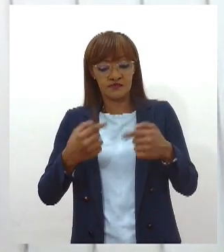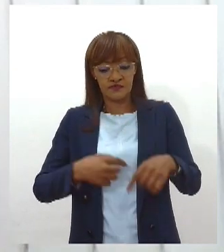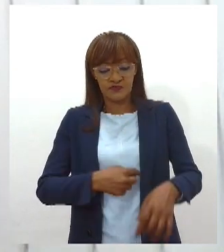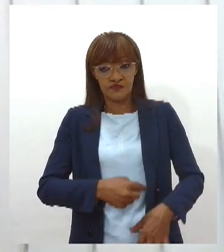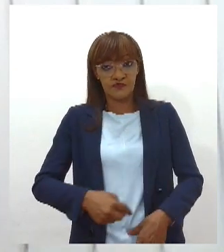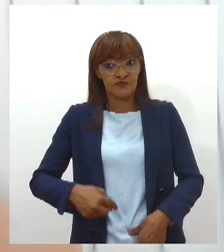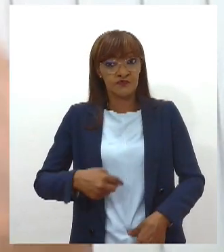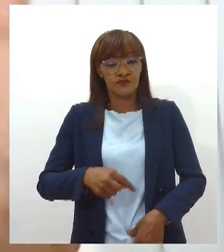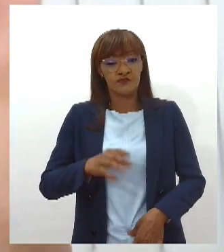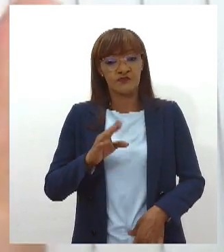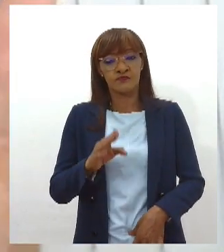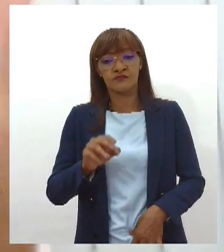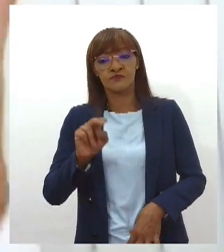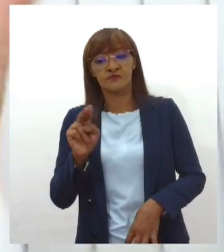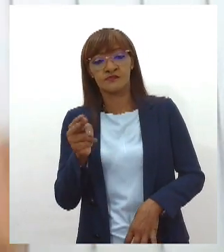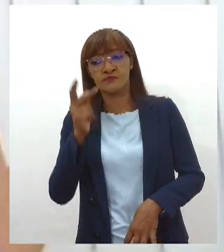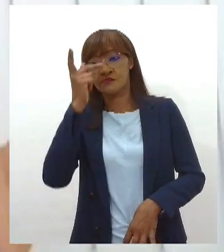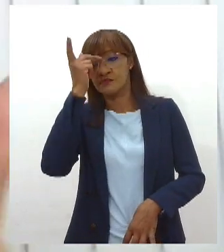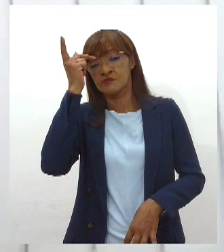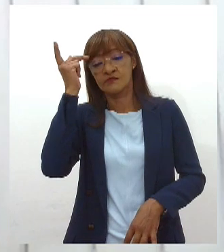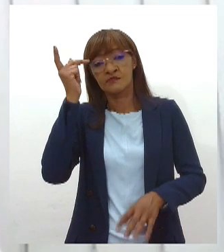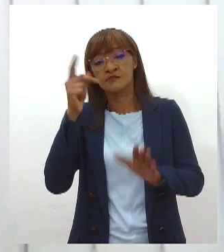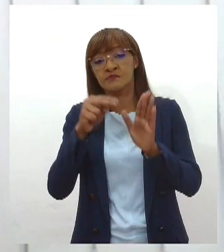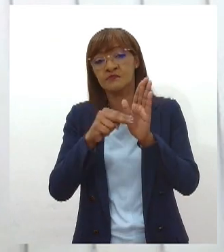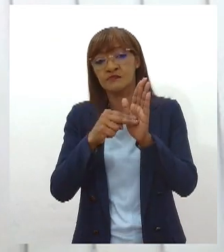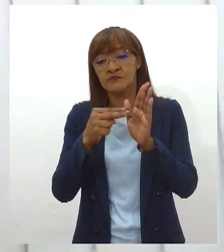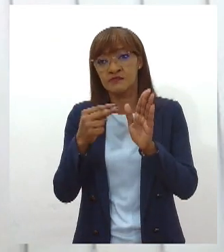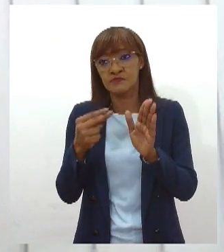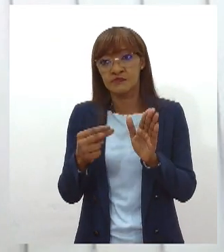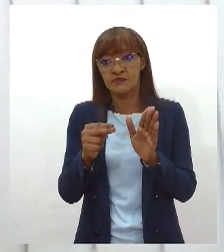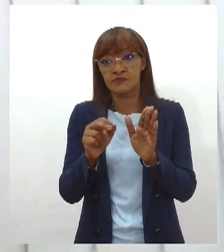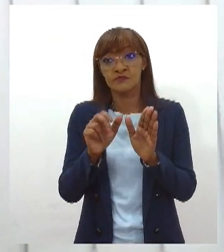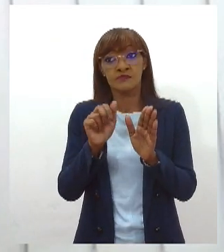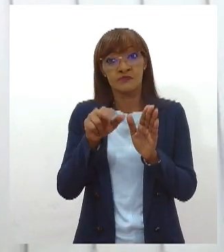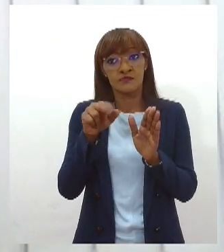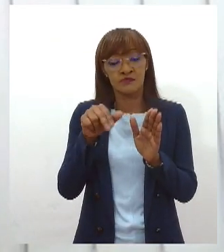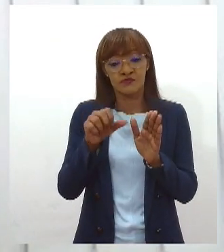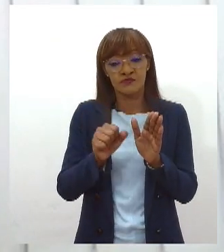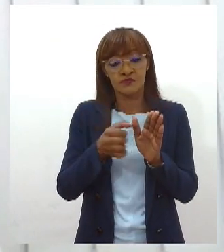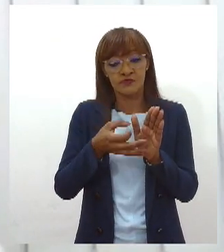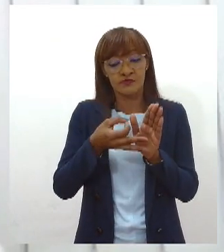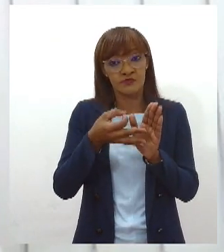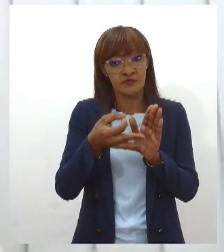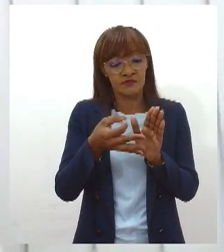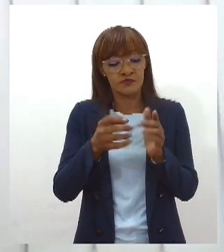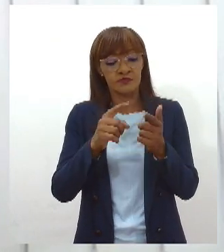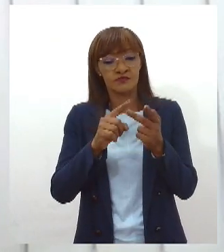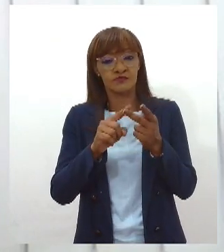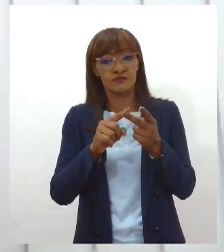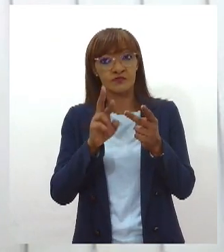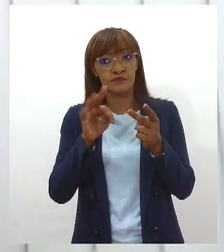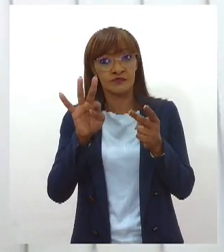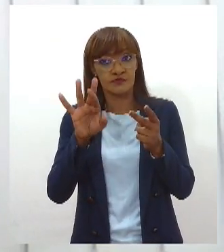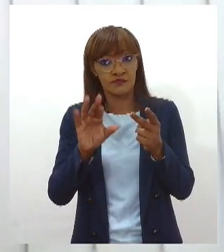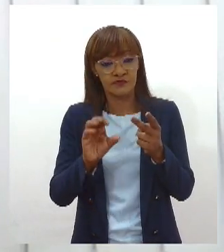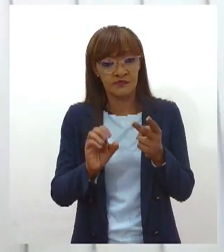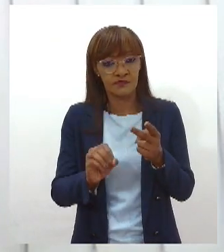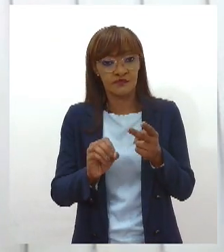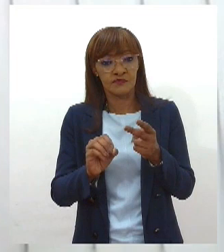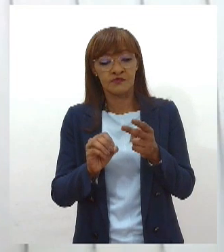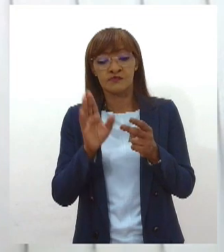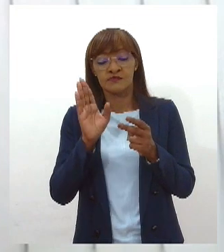cirurgia. No câncer de reto e ânus, a gente costuma utilizar radioterapia. E no câncer